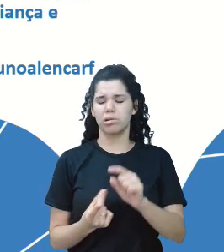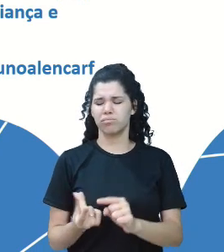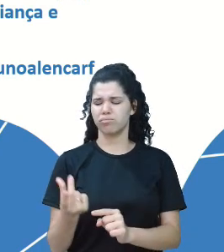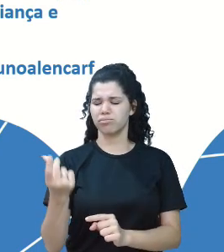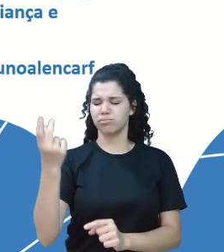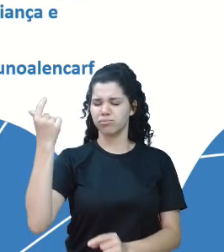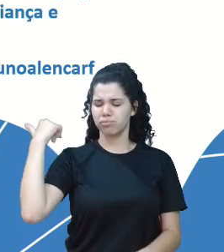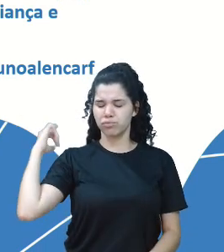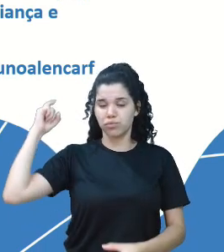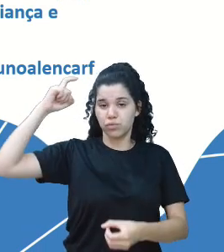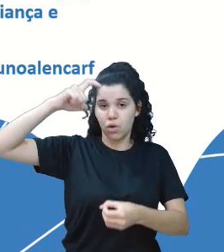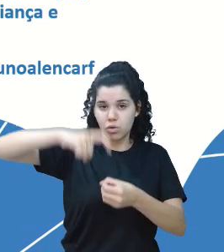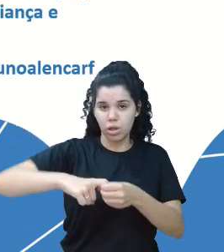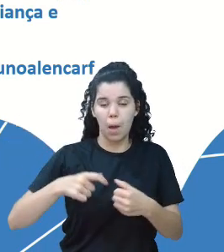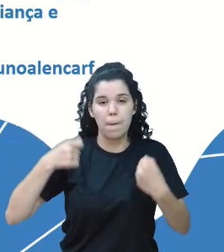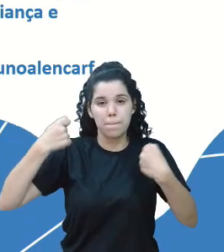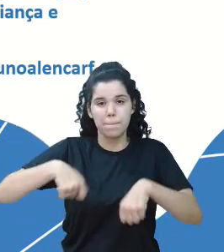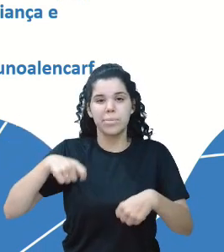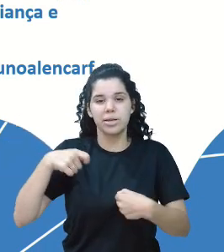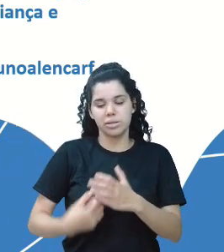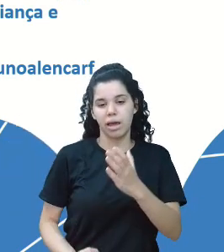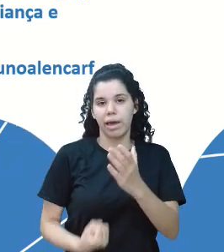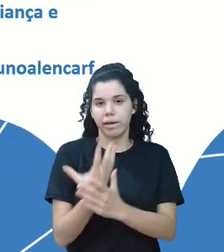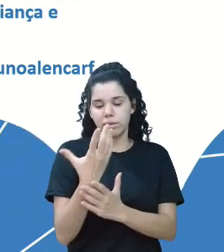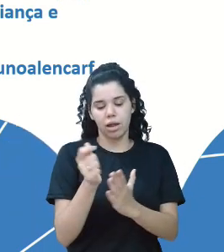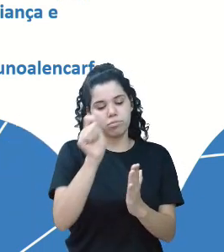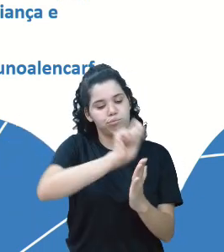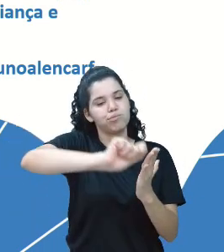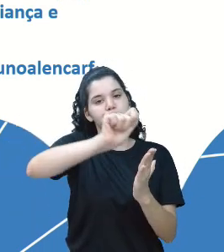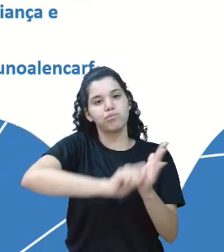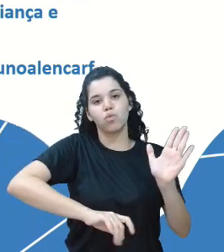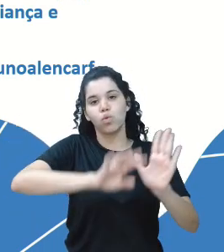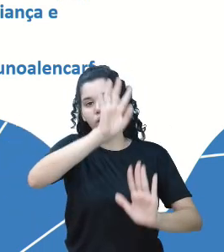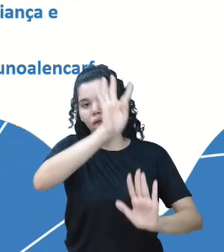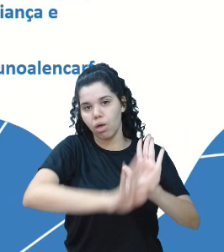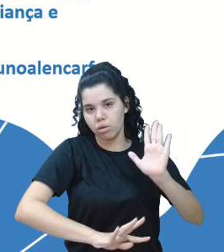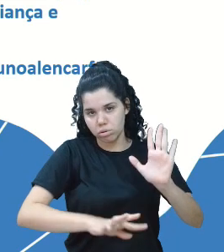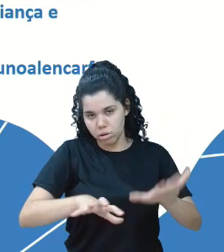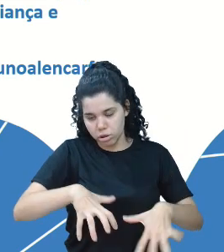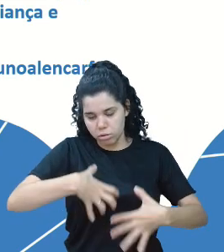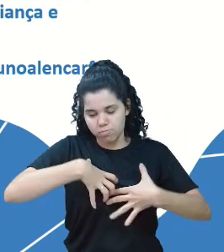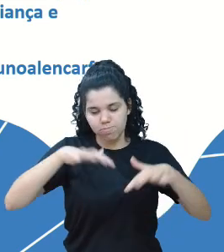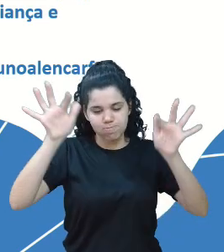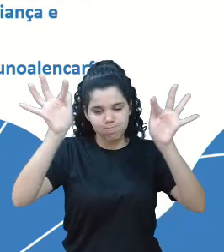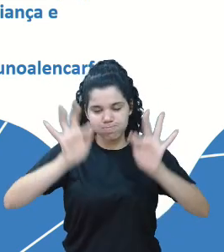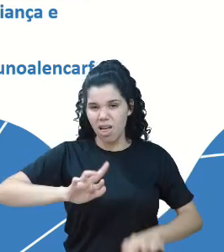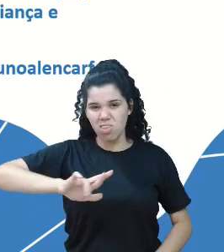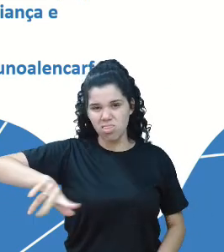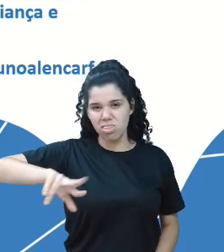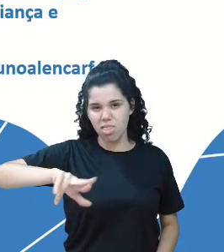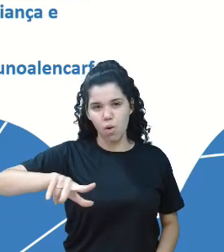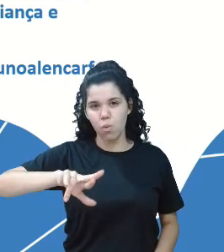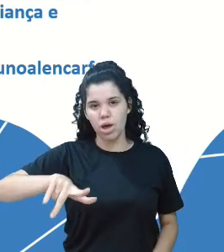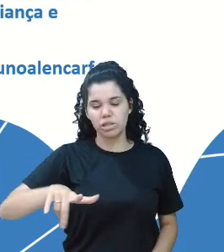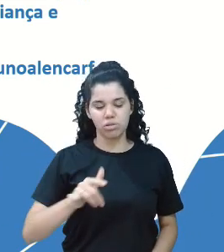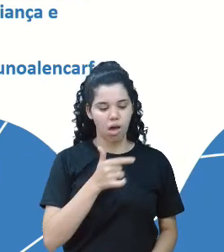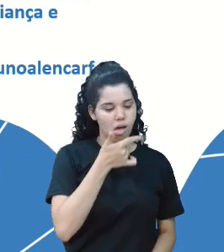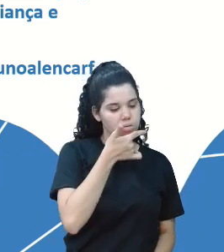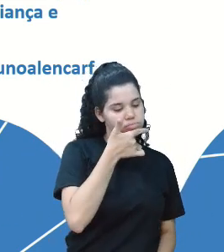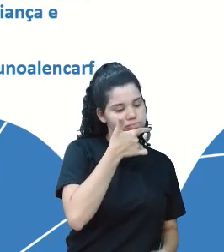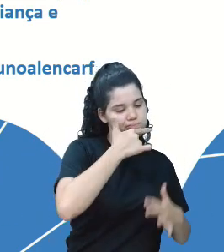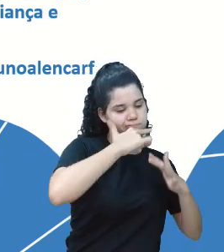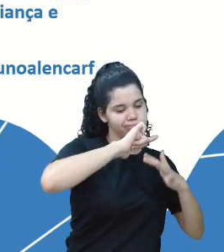tempo. Necessitei forçar-me a compor essas palavras. Para mim, felicidade não é apenas a ausência de